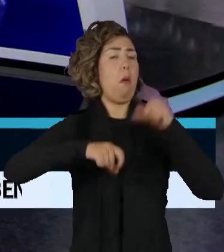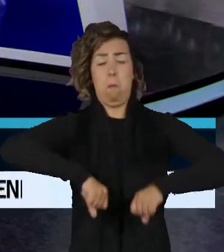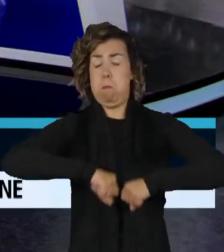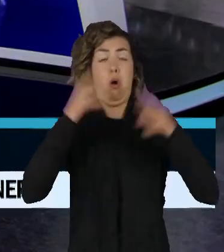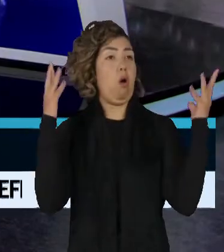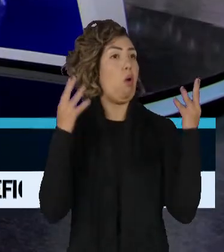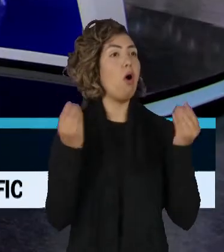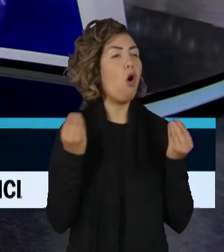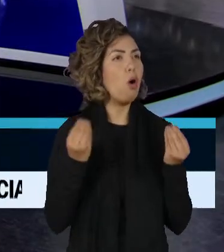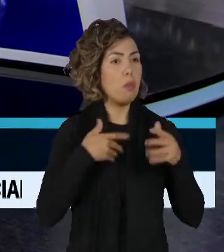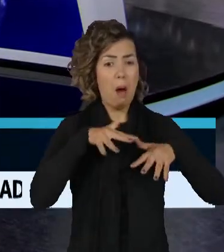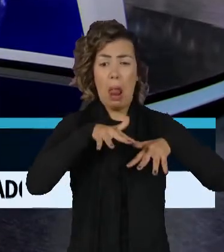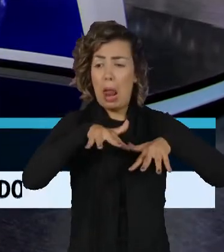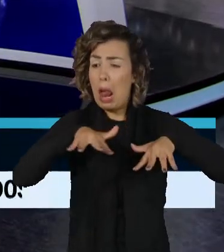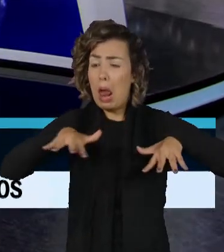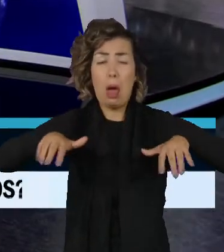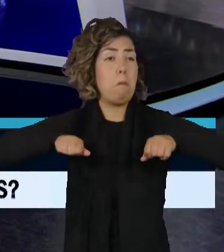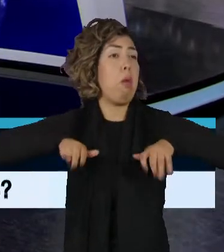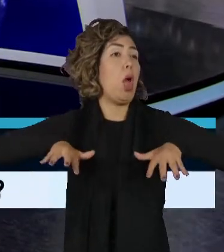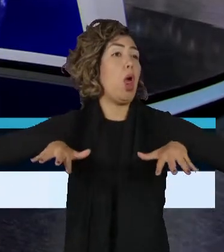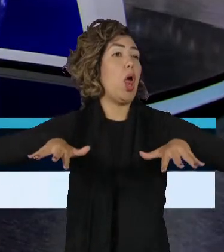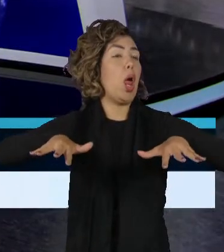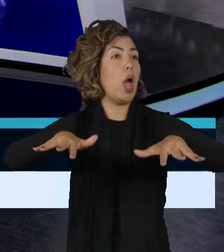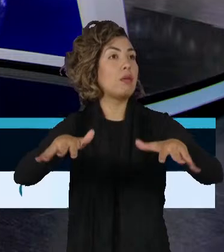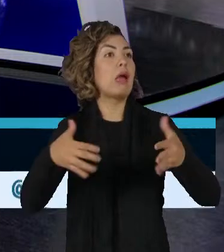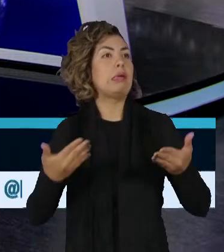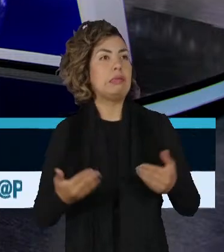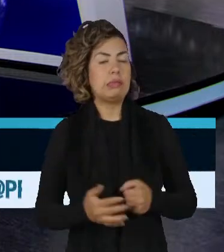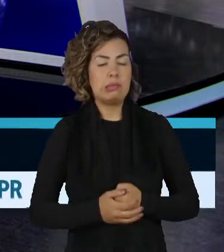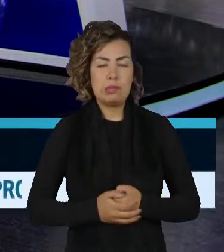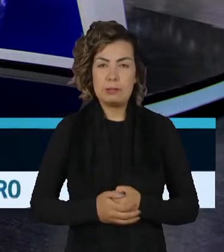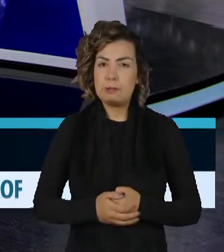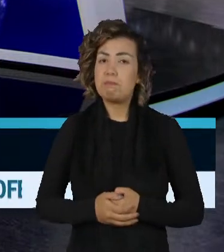começam aqui e se expandem pelo país inteiro.